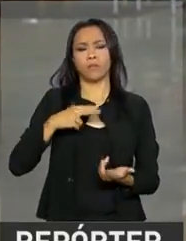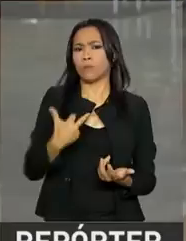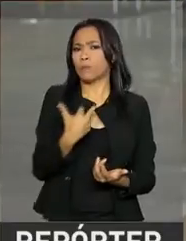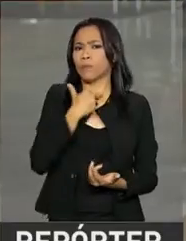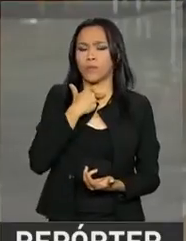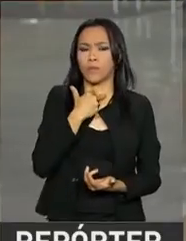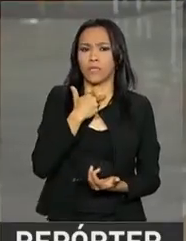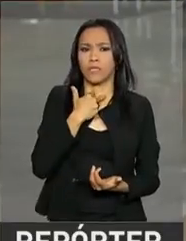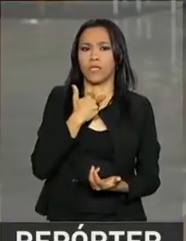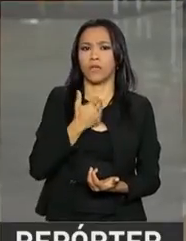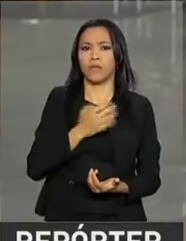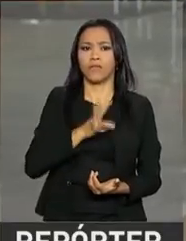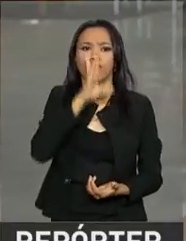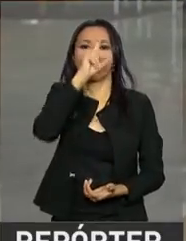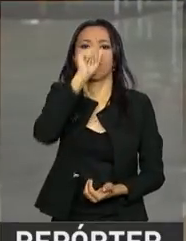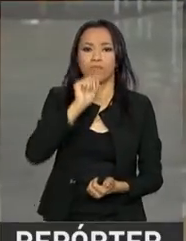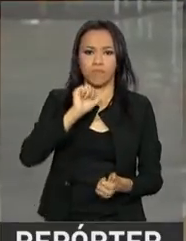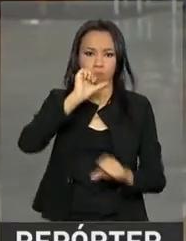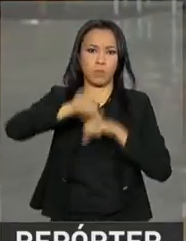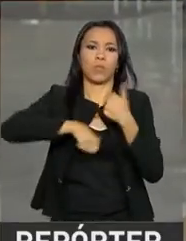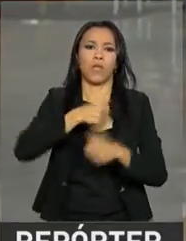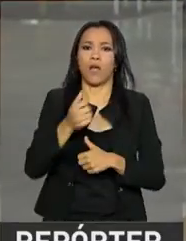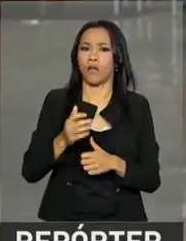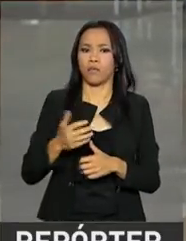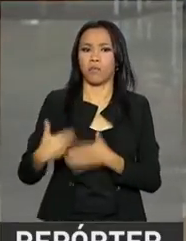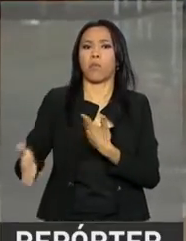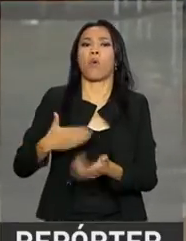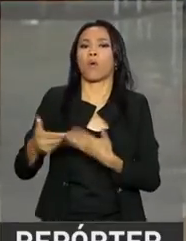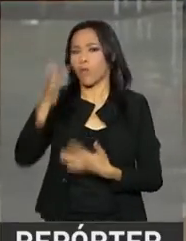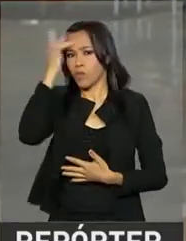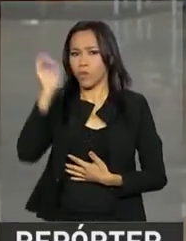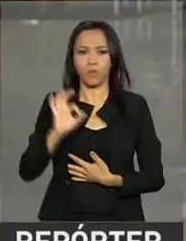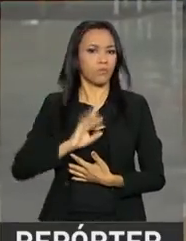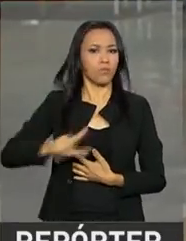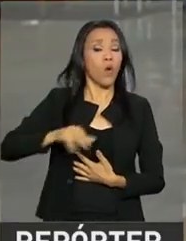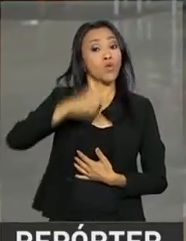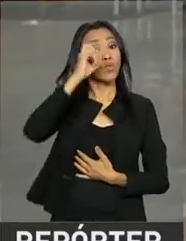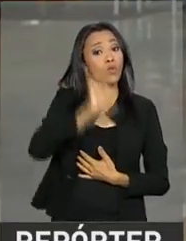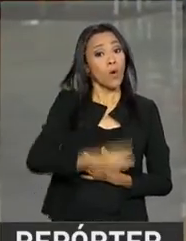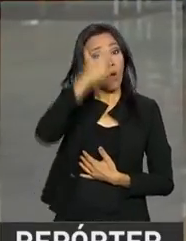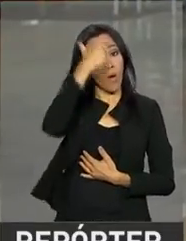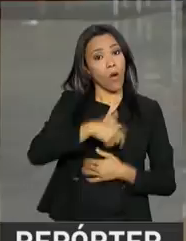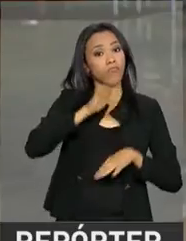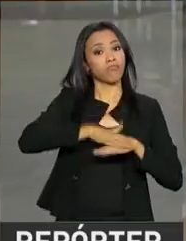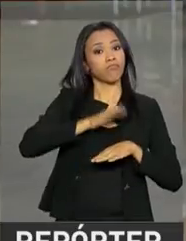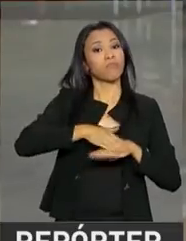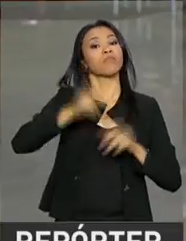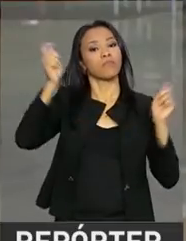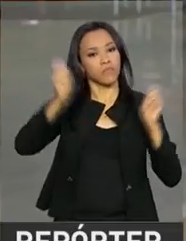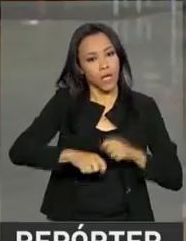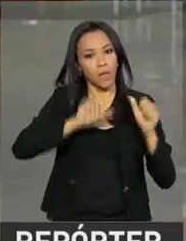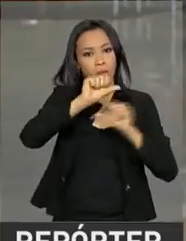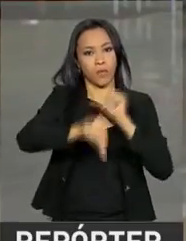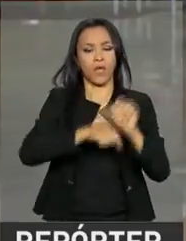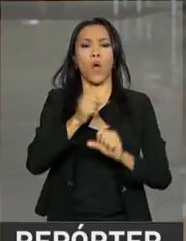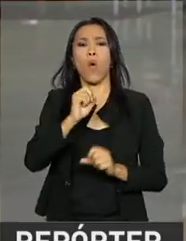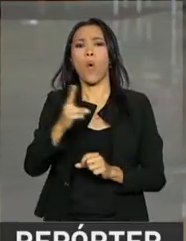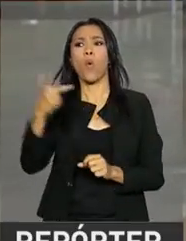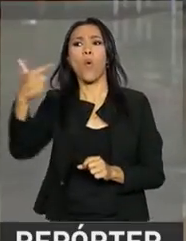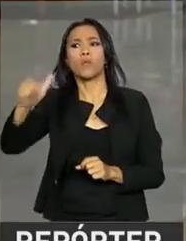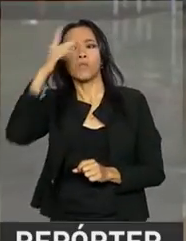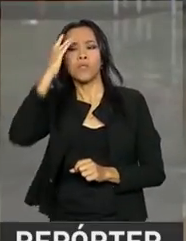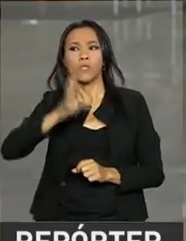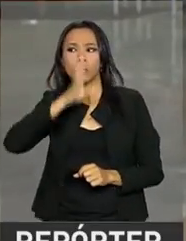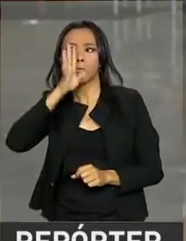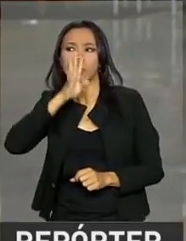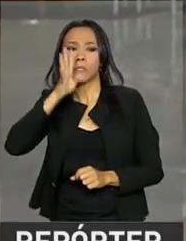ser alterada se não for pelo próprio candidato ou então por alguém que tem acesso indevido a dados